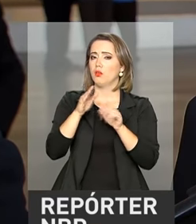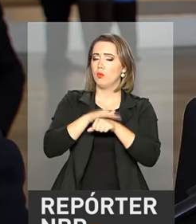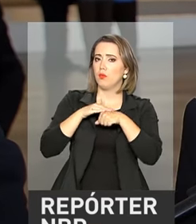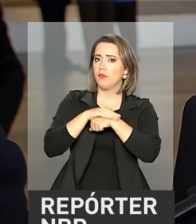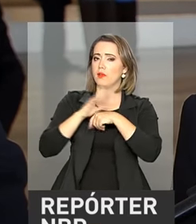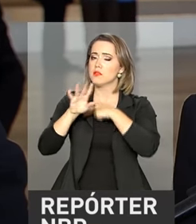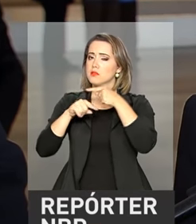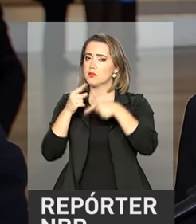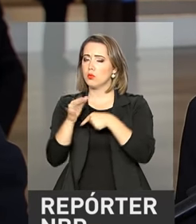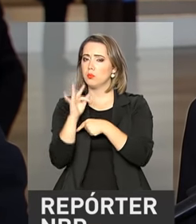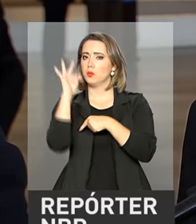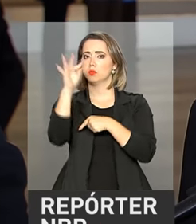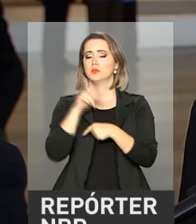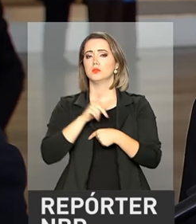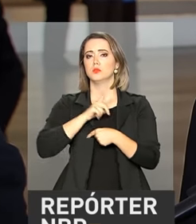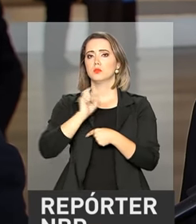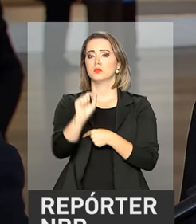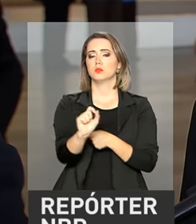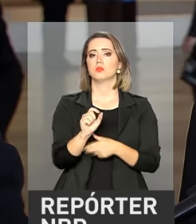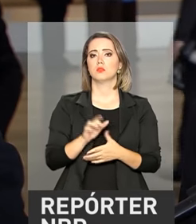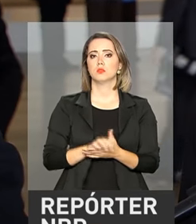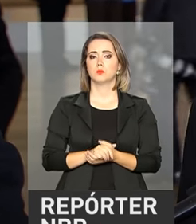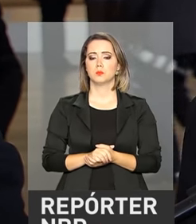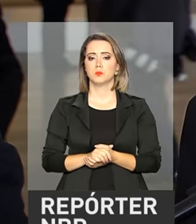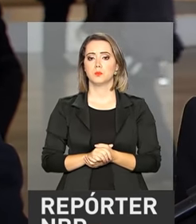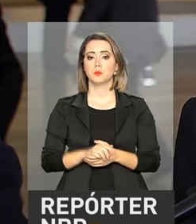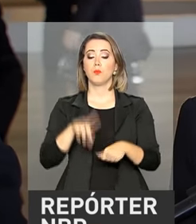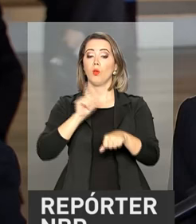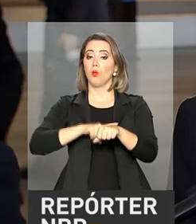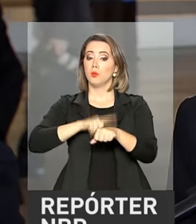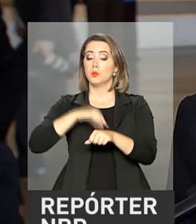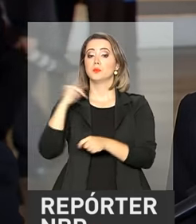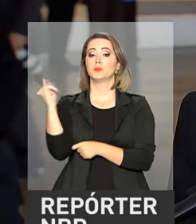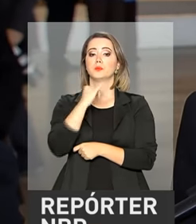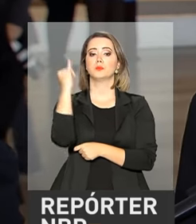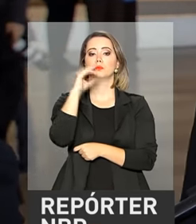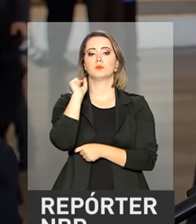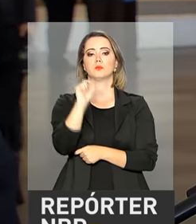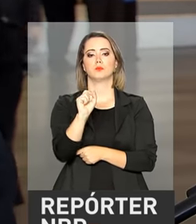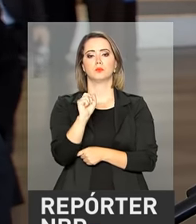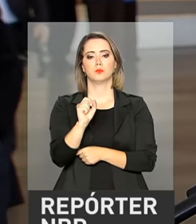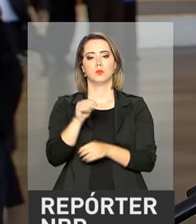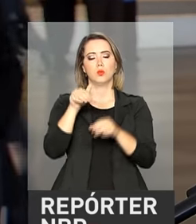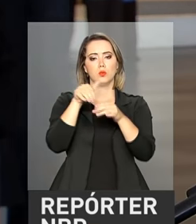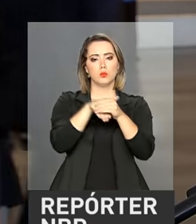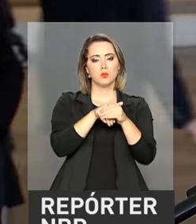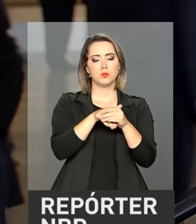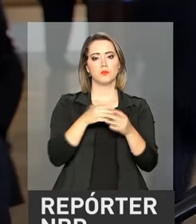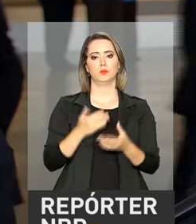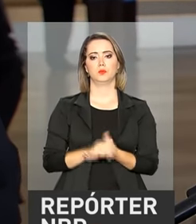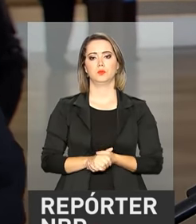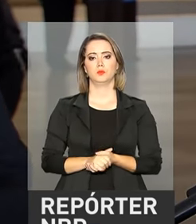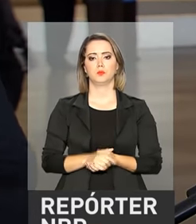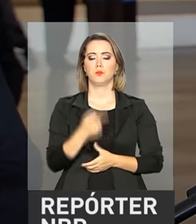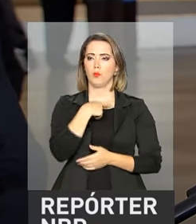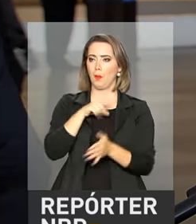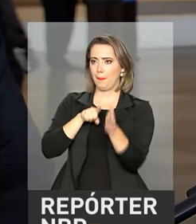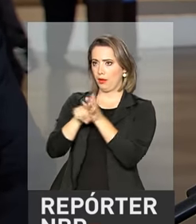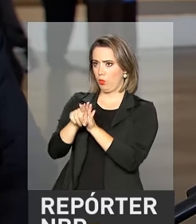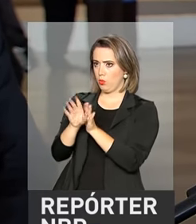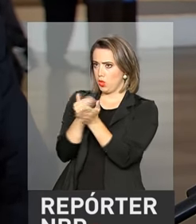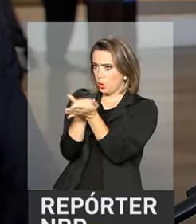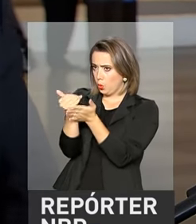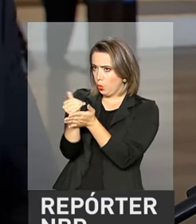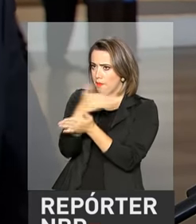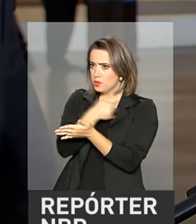mais para frente haja um aumento significativo dos votos. Né? No começo do governo do senhor, o senhor falou que teria de